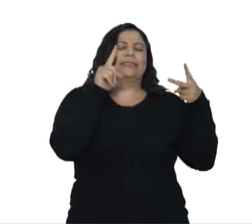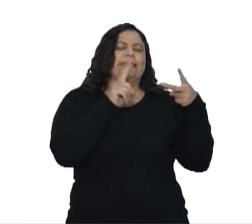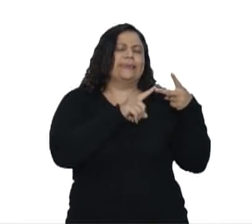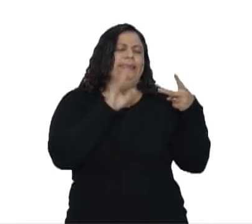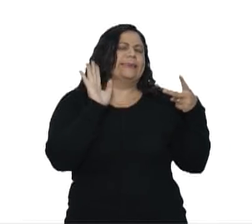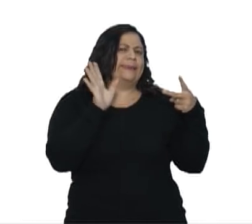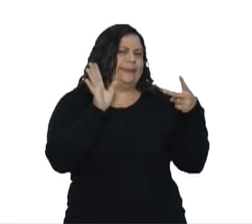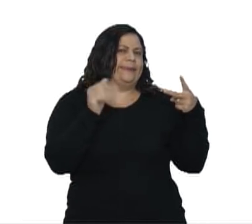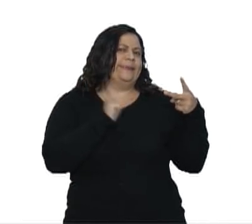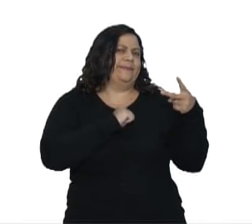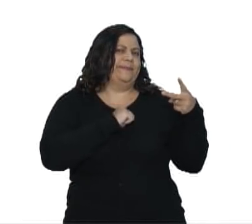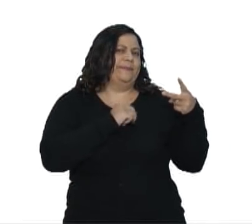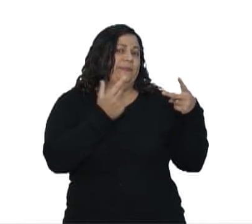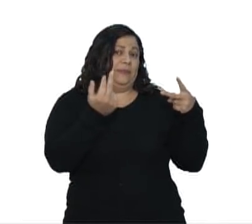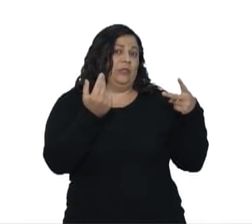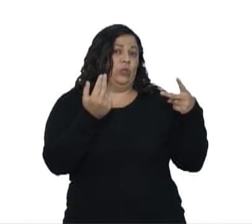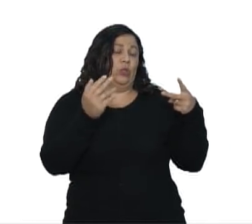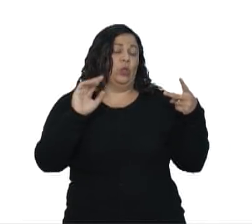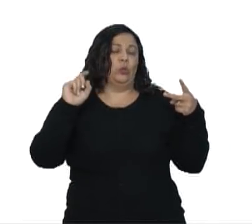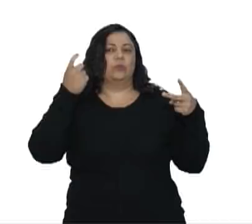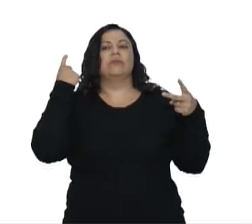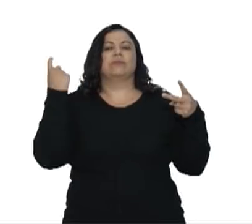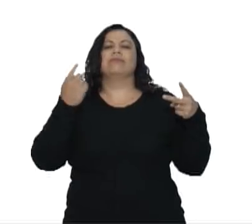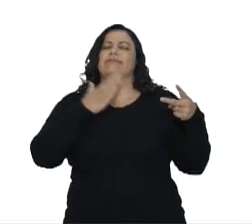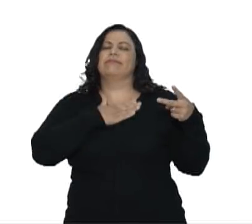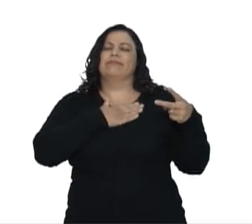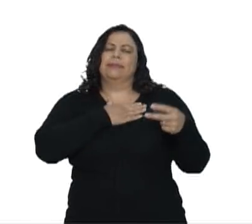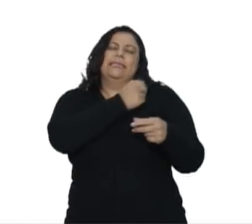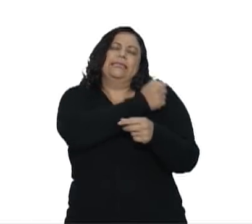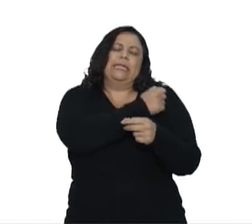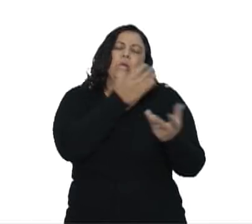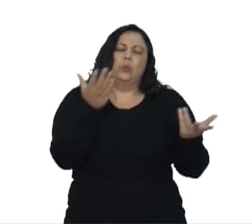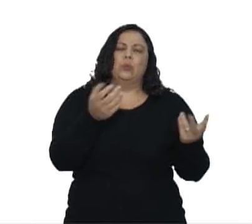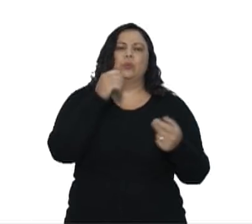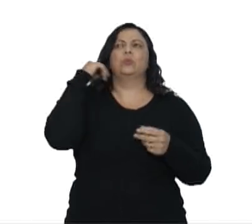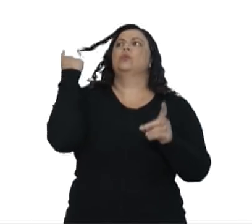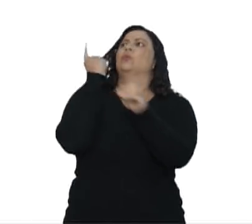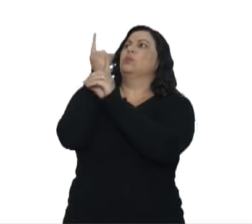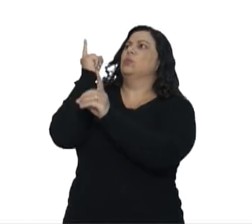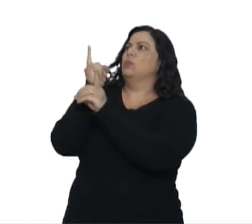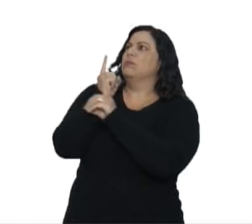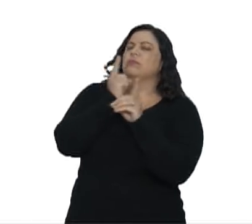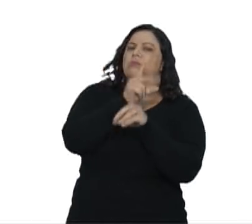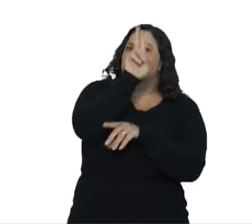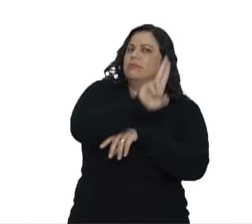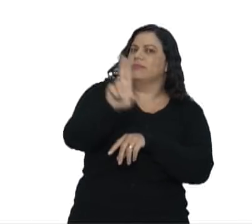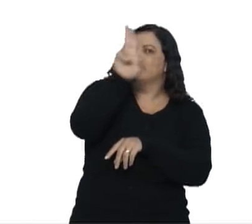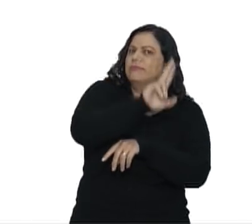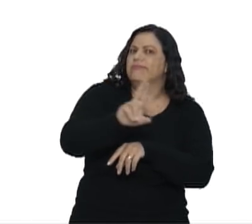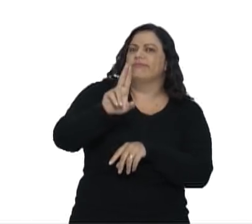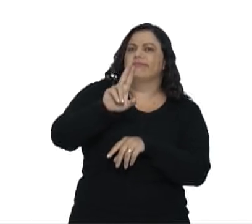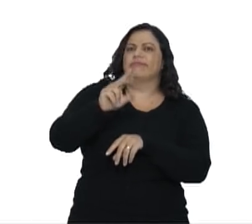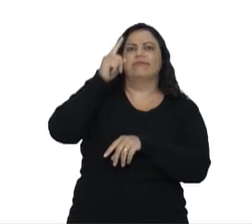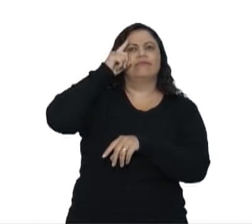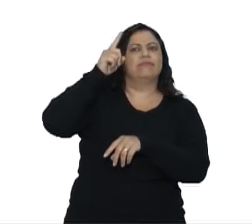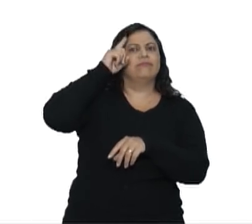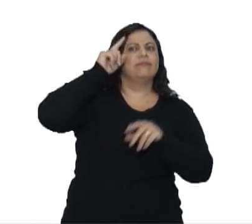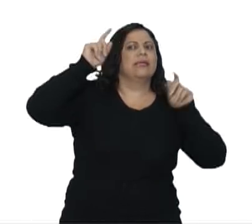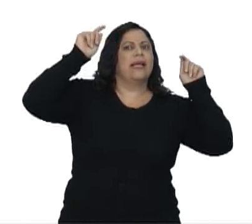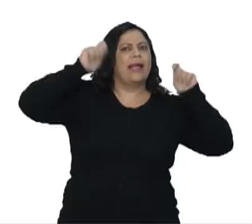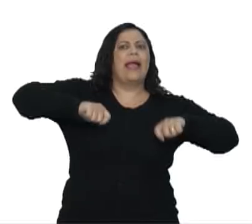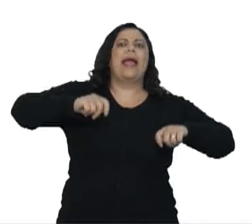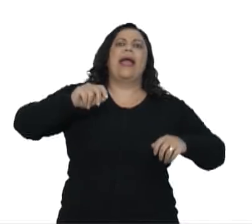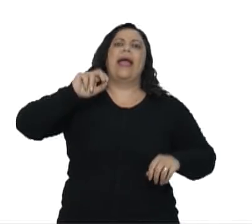já foi meu aluno. Ele descobriu que vários materiais que utilizamos no nosso cotidiano são